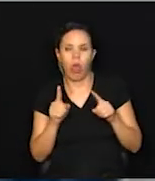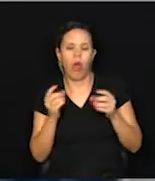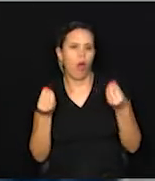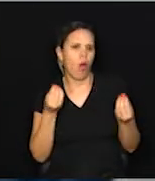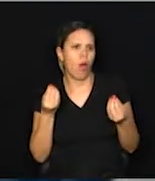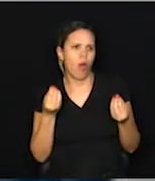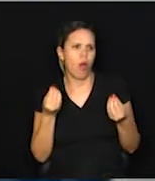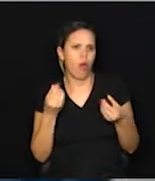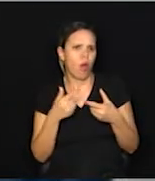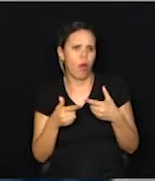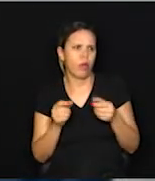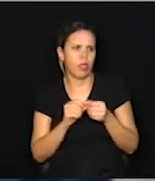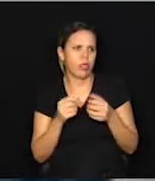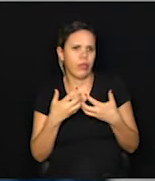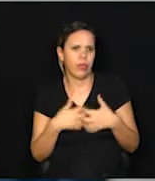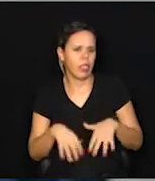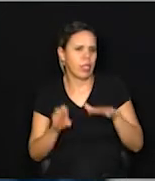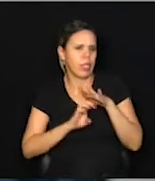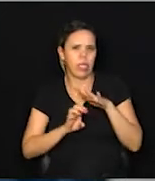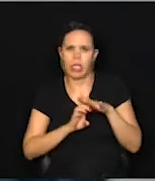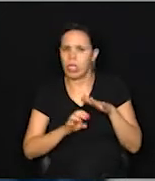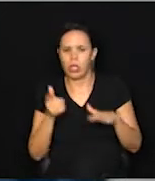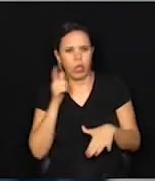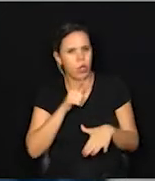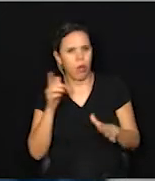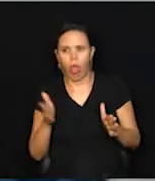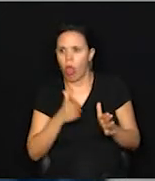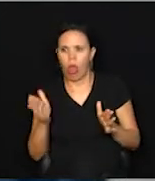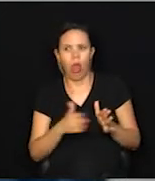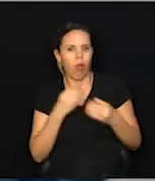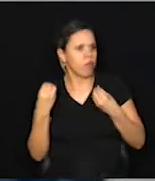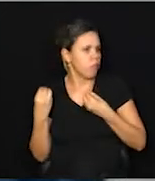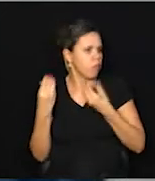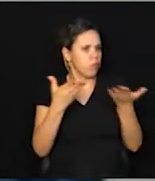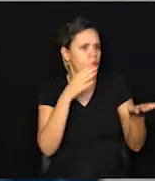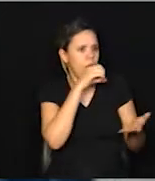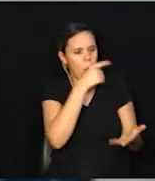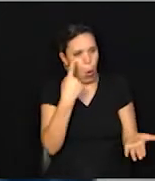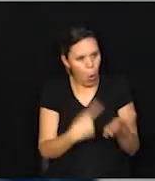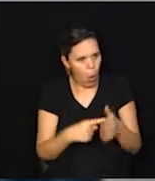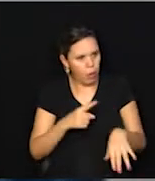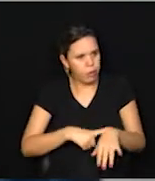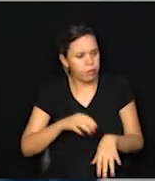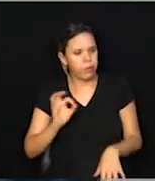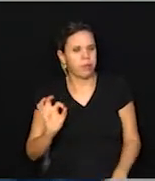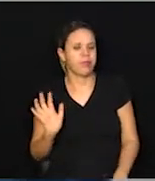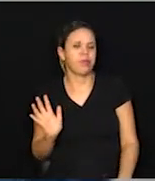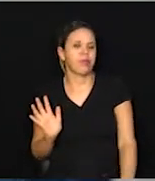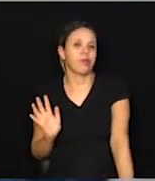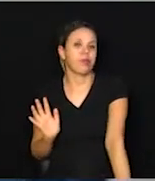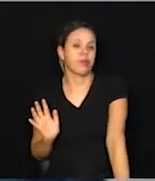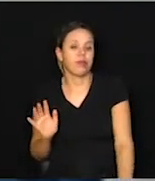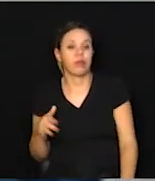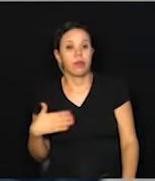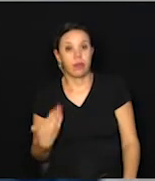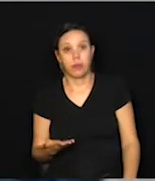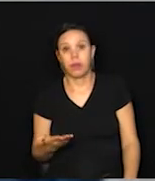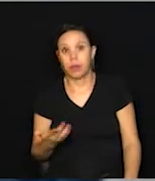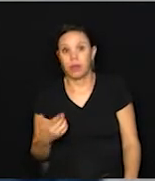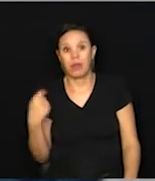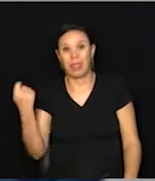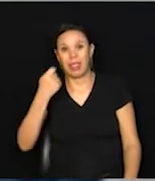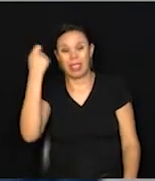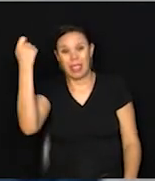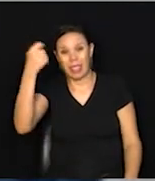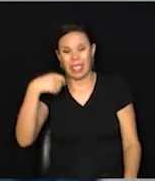isso daí está sendo feito, que as empresas não estão conseguindo fazer entregas previamente combinadas. Então, essa situação é grave e